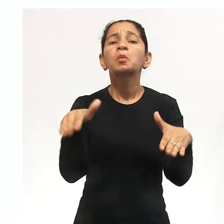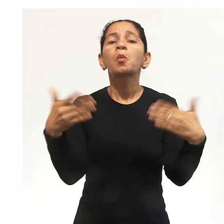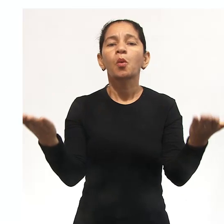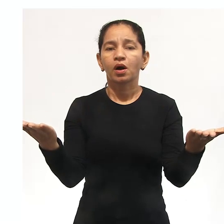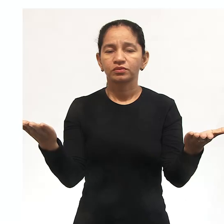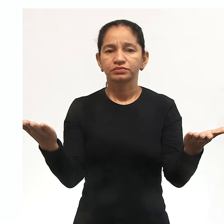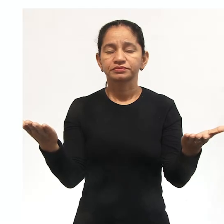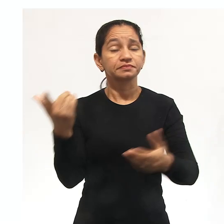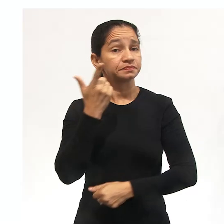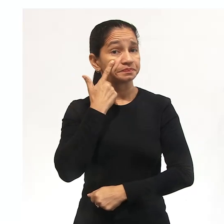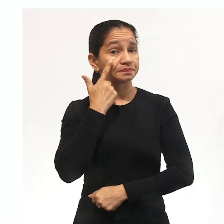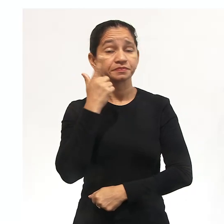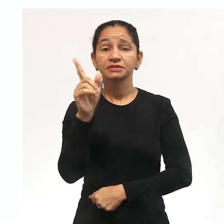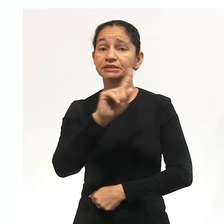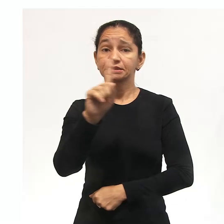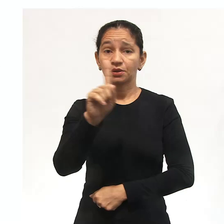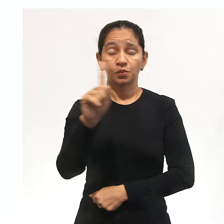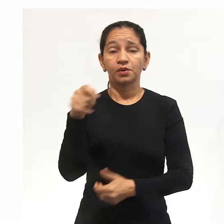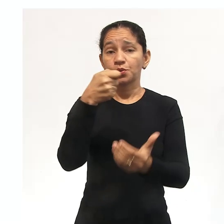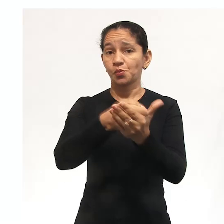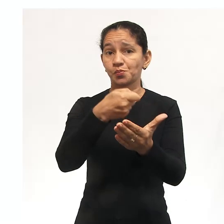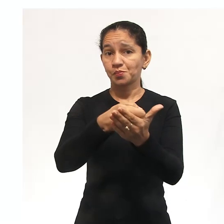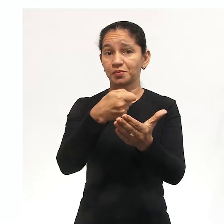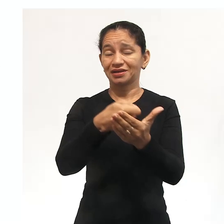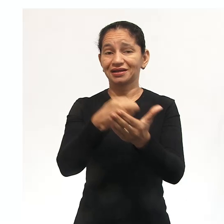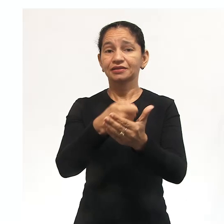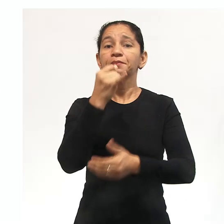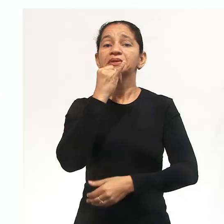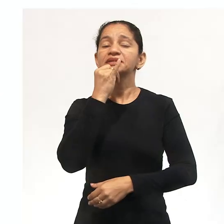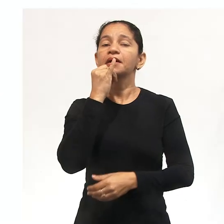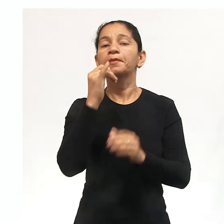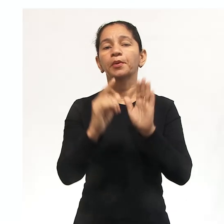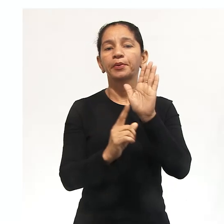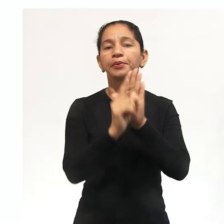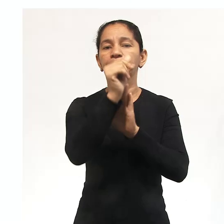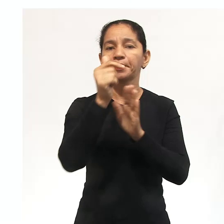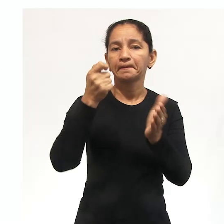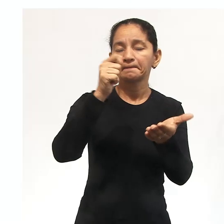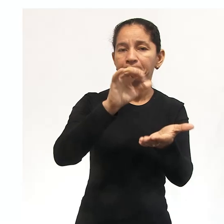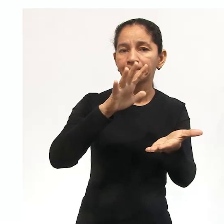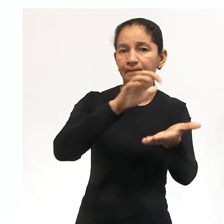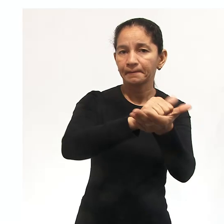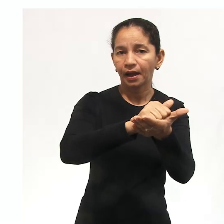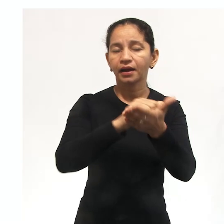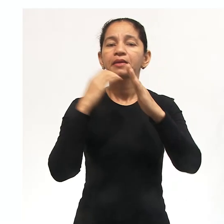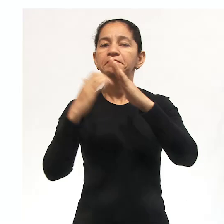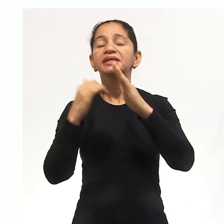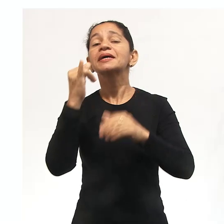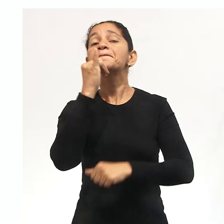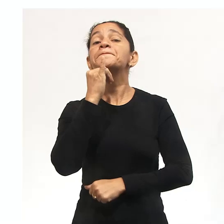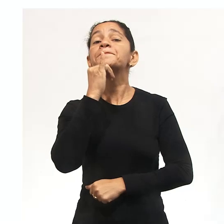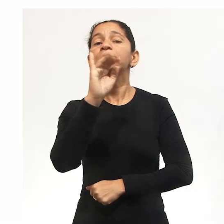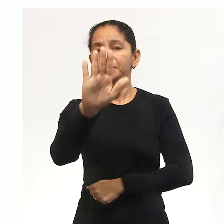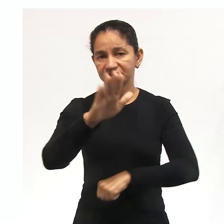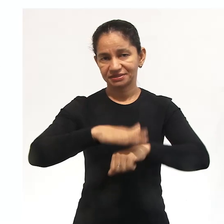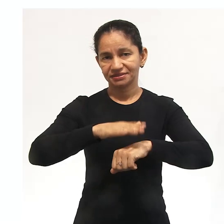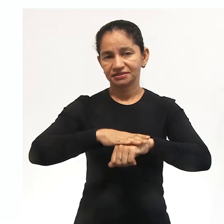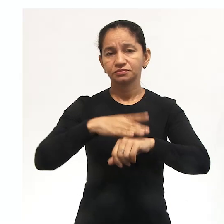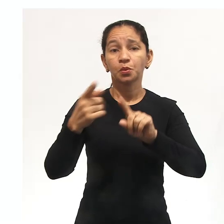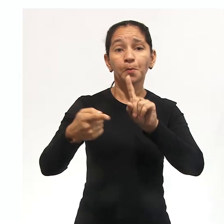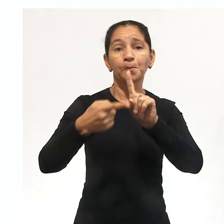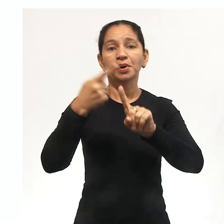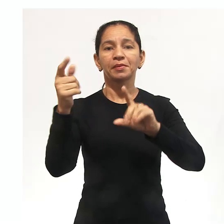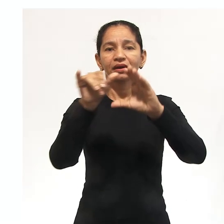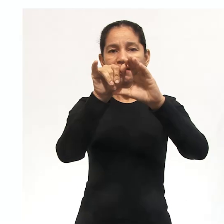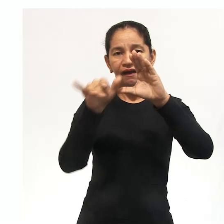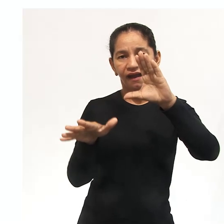obriga contratação imediata. Olha só, vamos lá. A primeira característica então, do